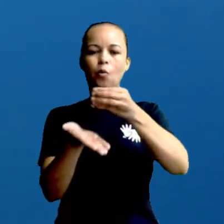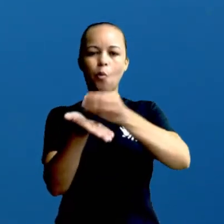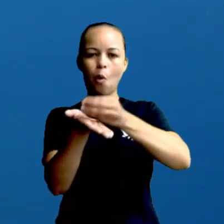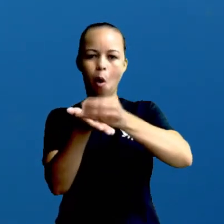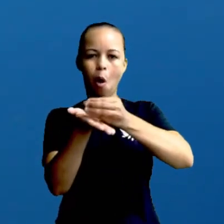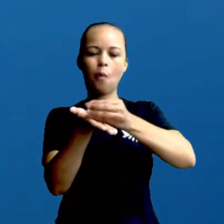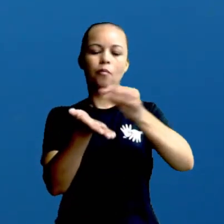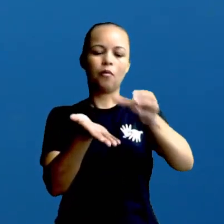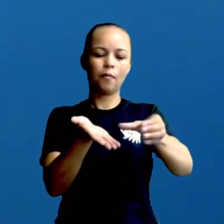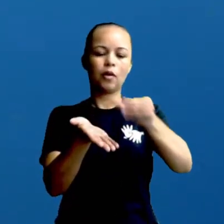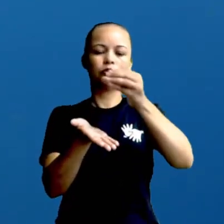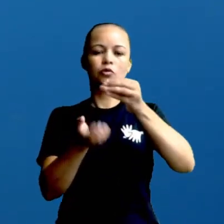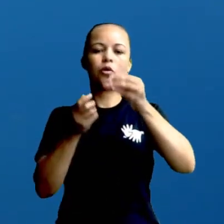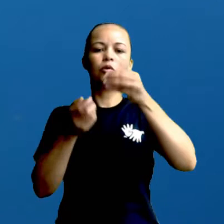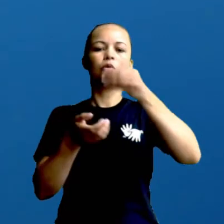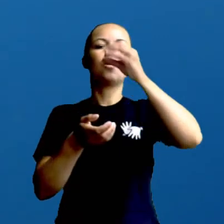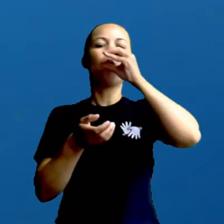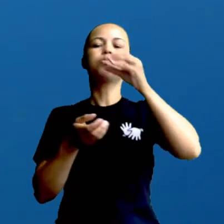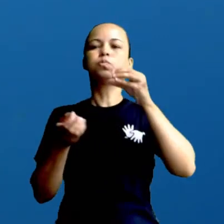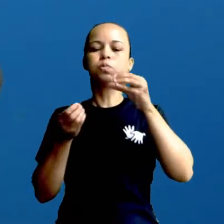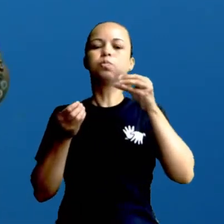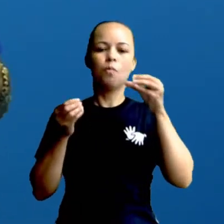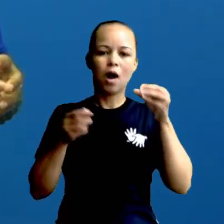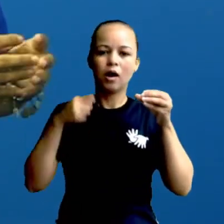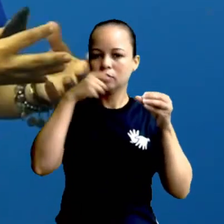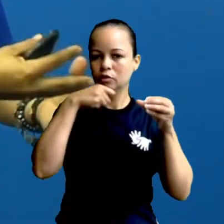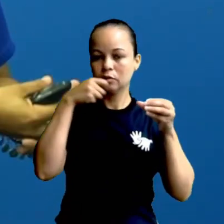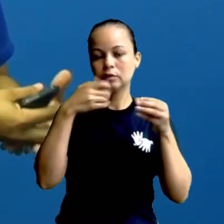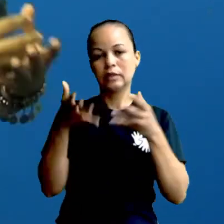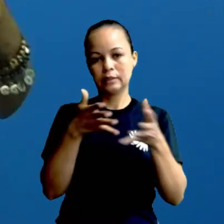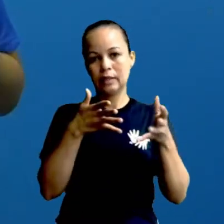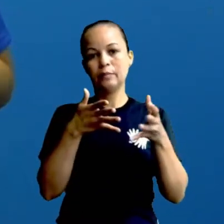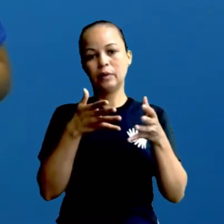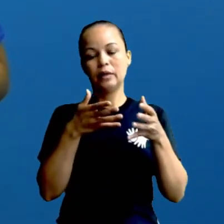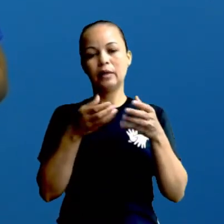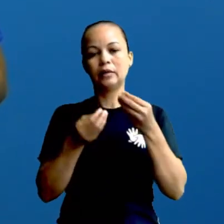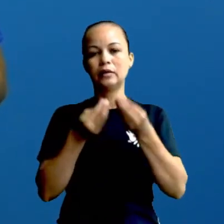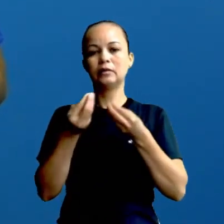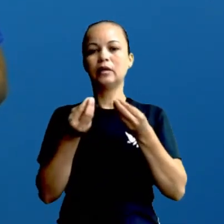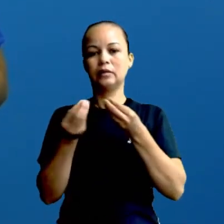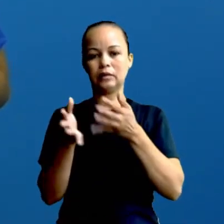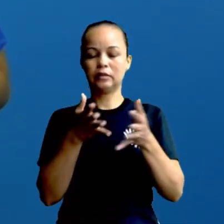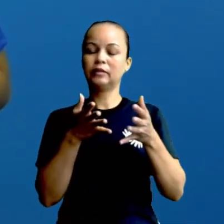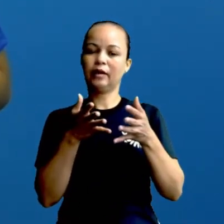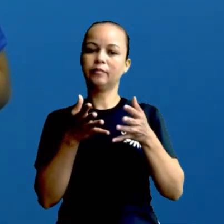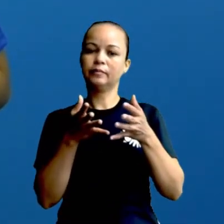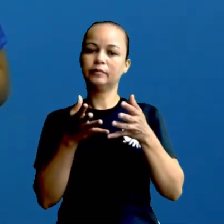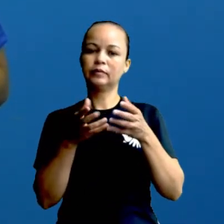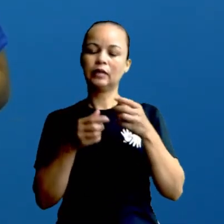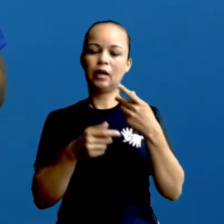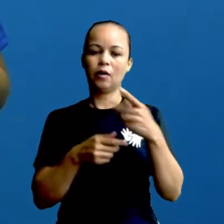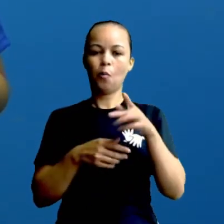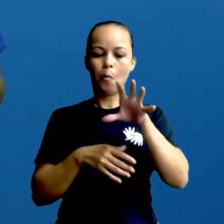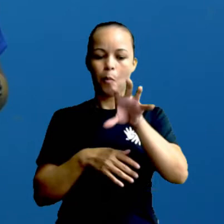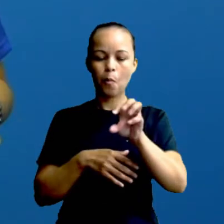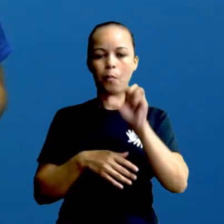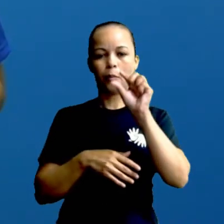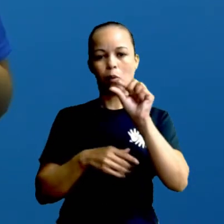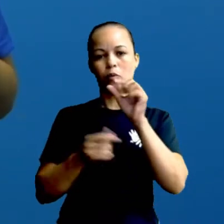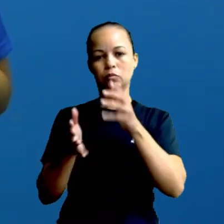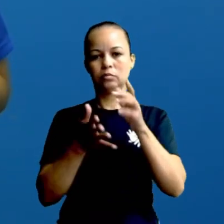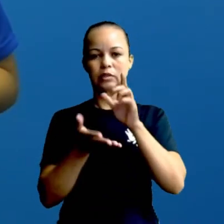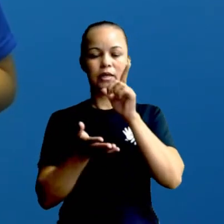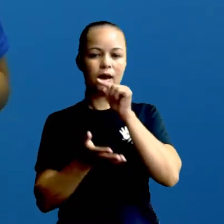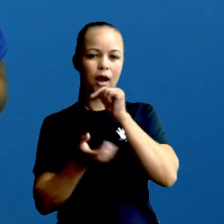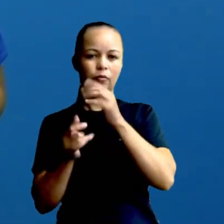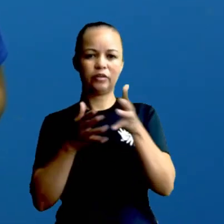escova os dentes, né? Sempre priorizar, tirar um pouco da água para fazer aquela determinada atividade e nunca fazer